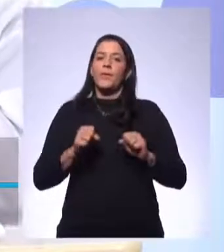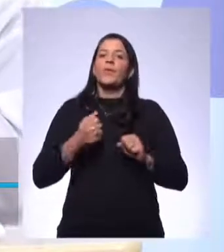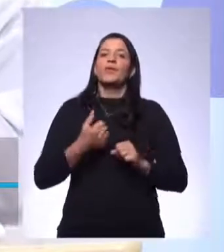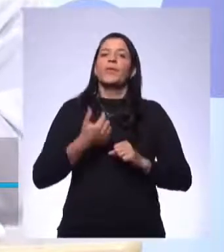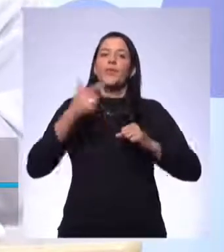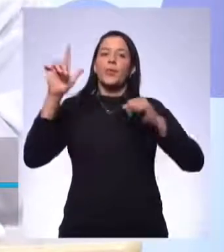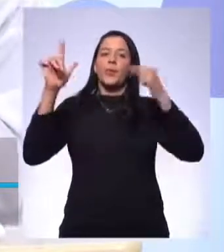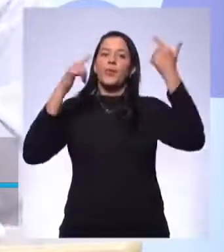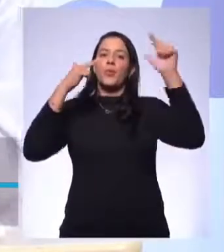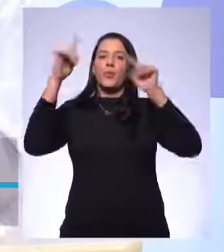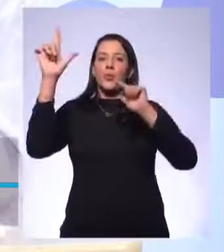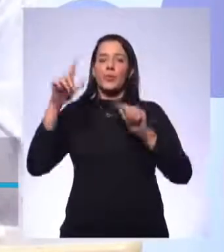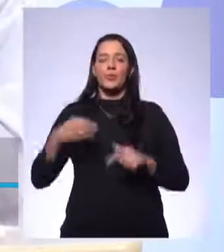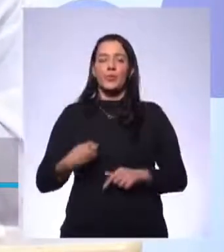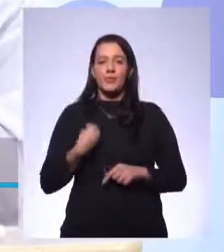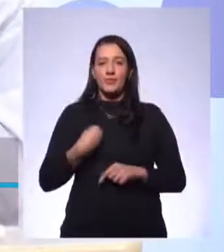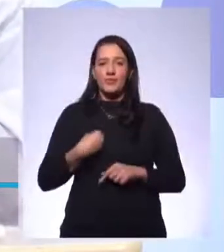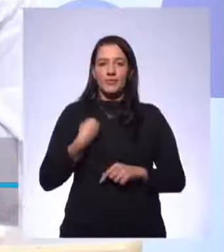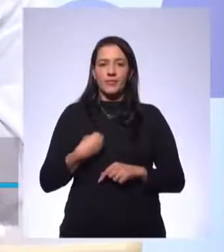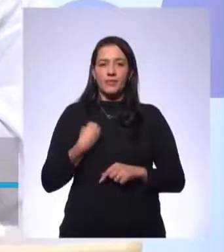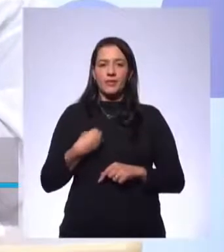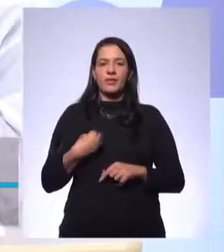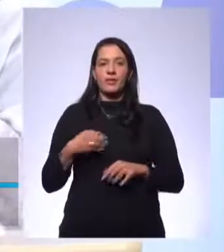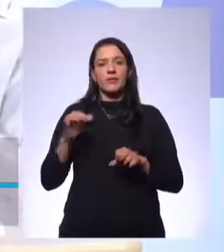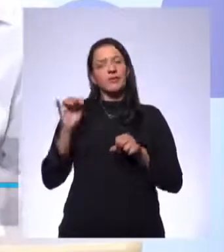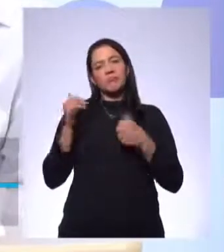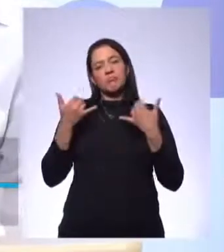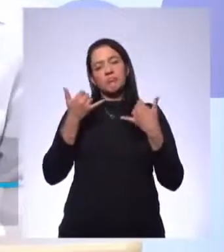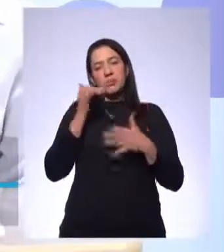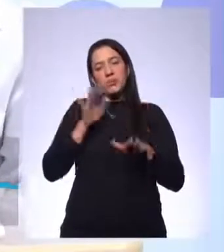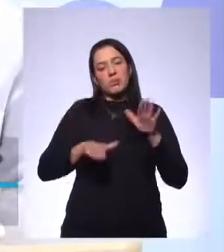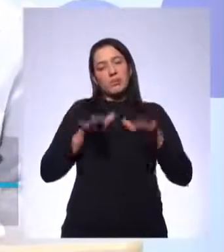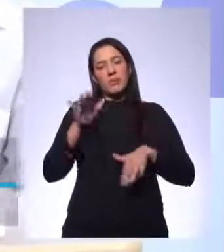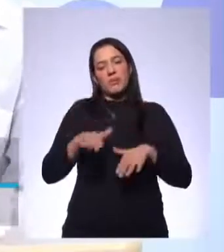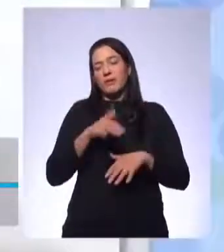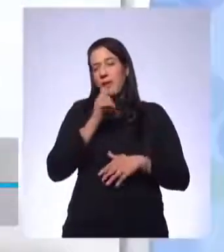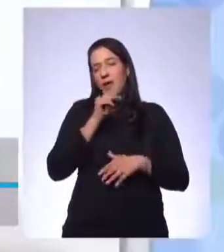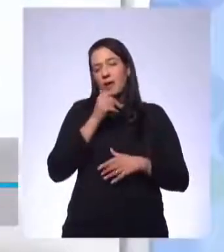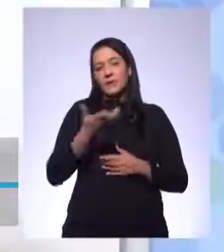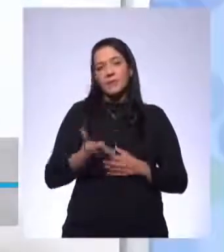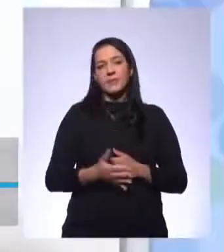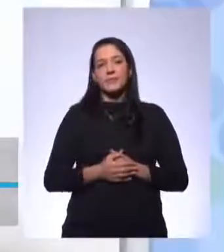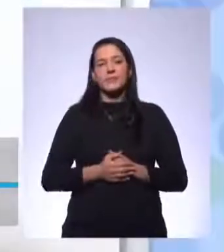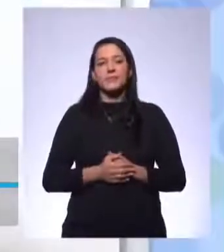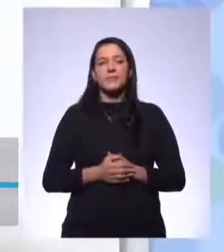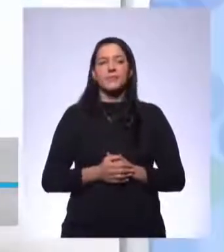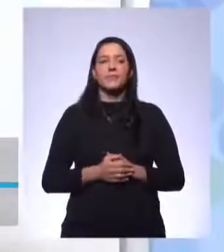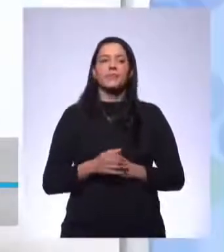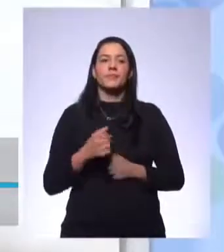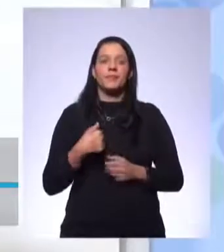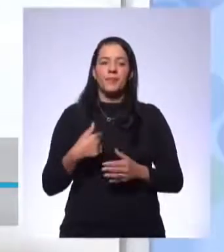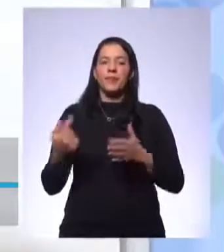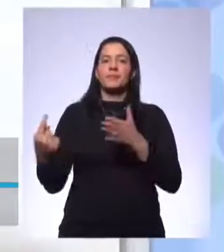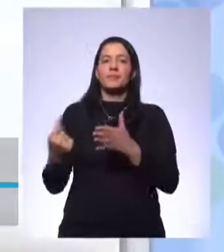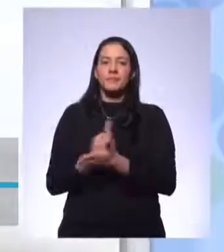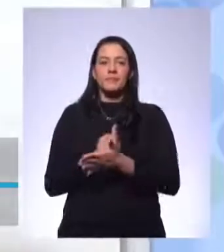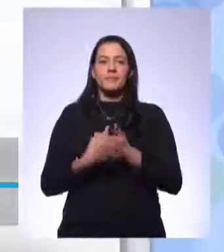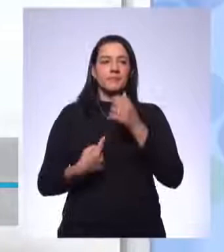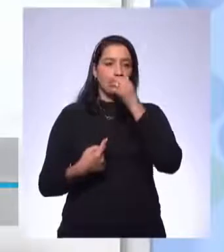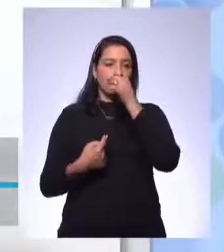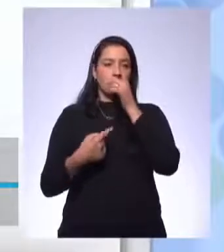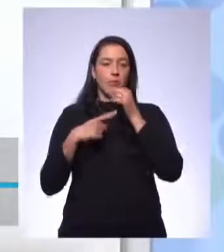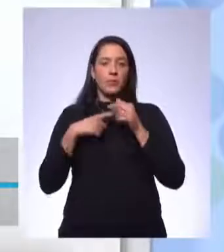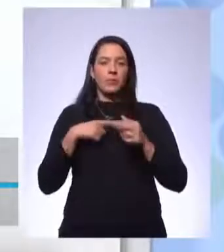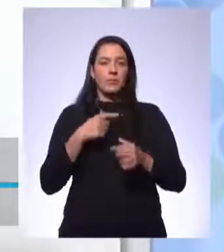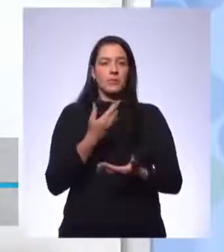exista vida em algum lugar que nem dependa da água. Né? E a tensão superficial, uma vez perguntaram isso para mim, foi um aluno. Tem uns alunos bons,